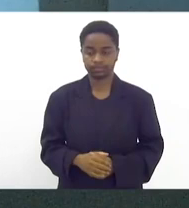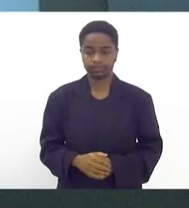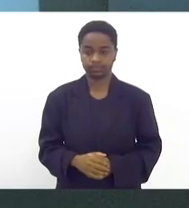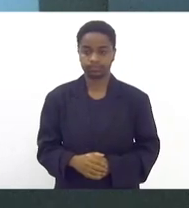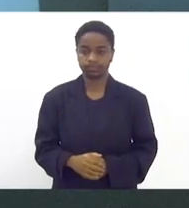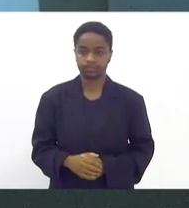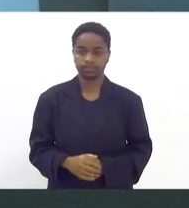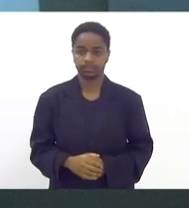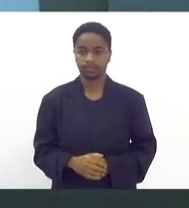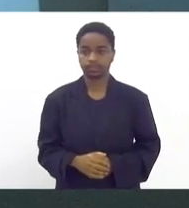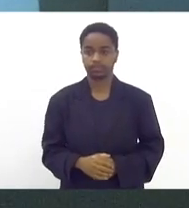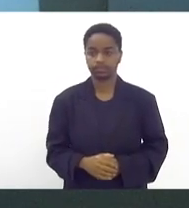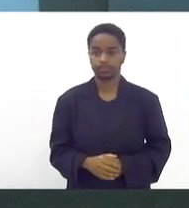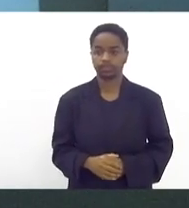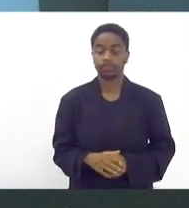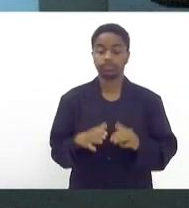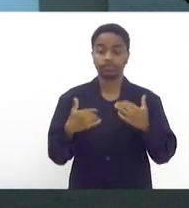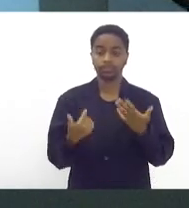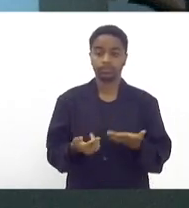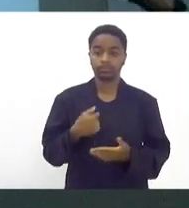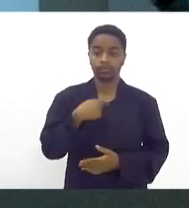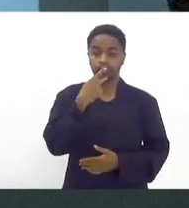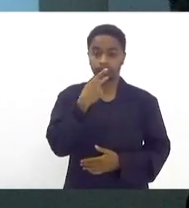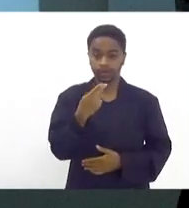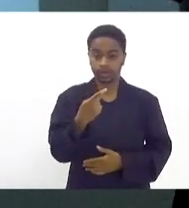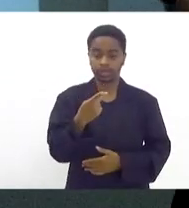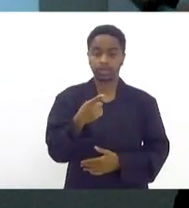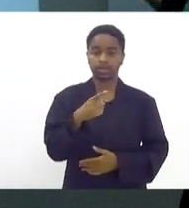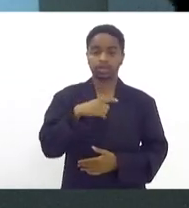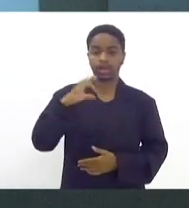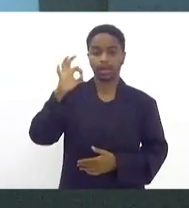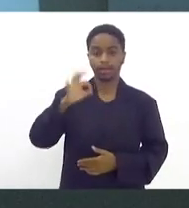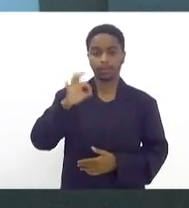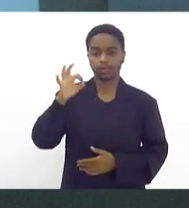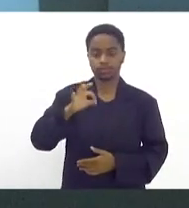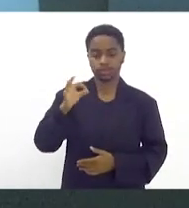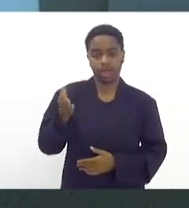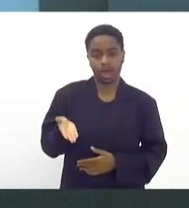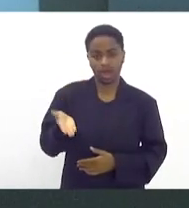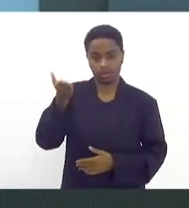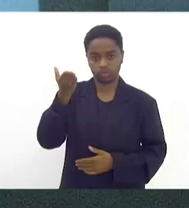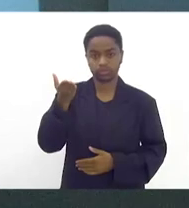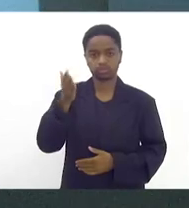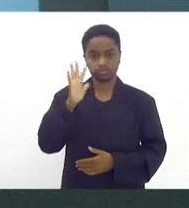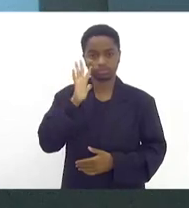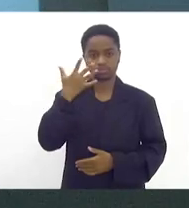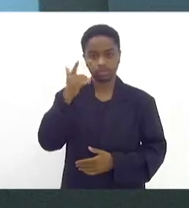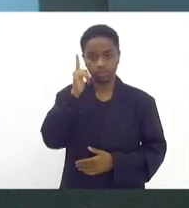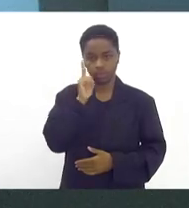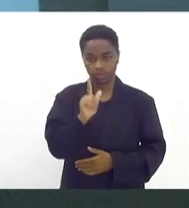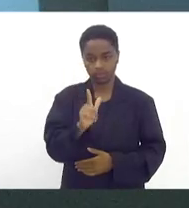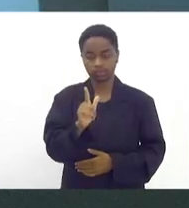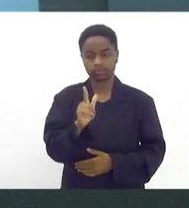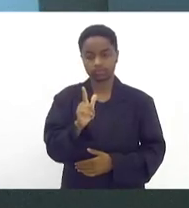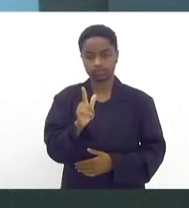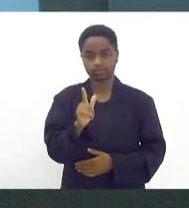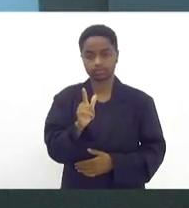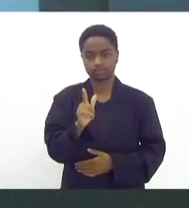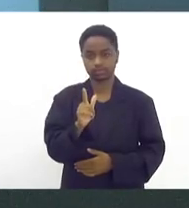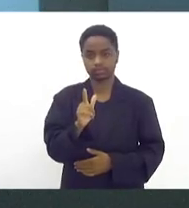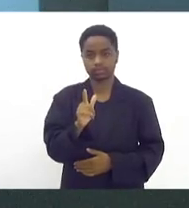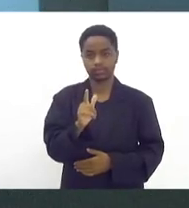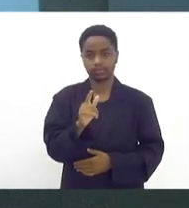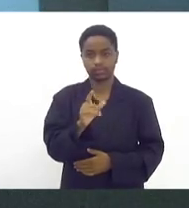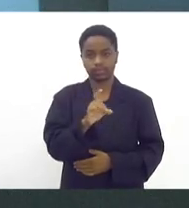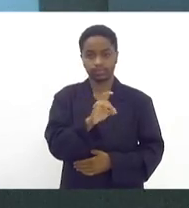favor e como eu falei a alta taxa de resolutividade dessas nips de